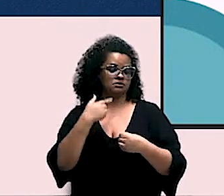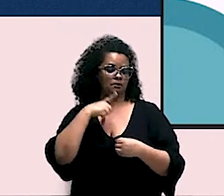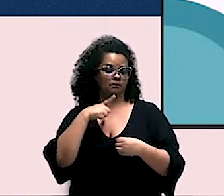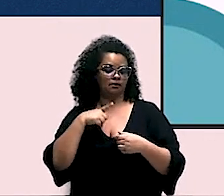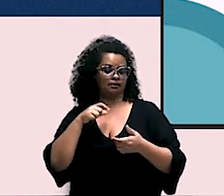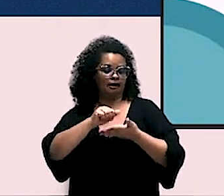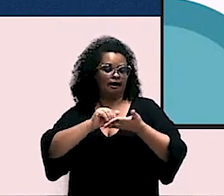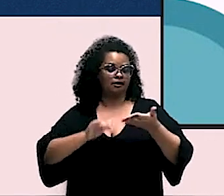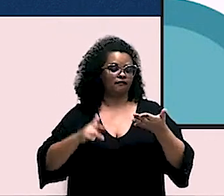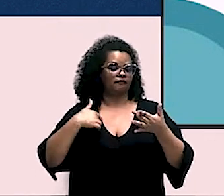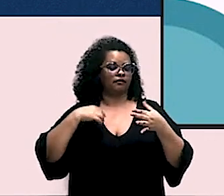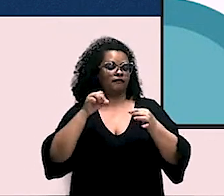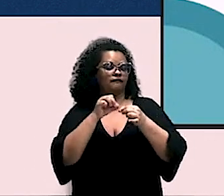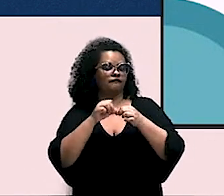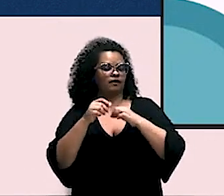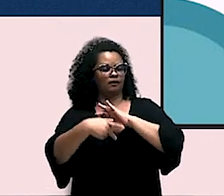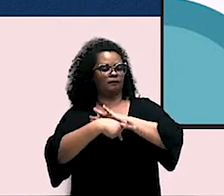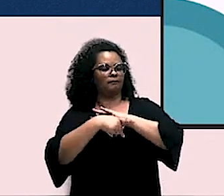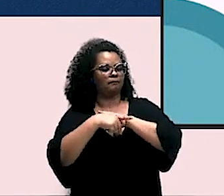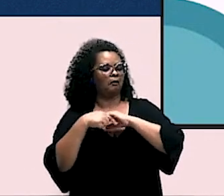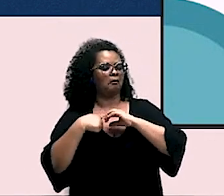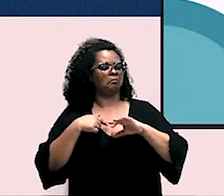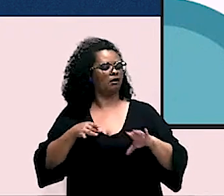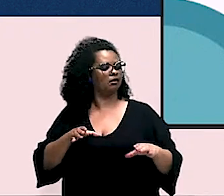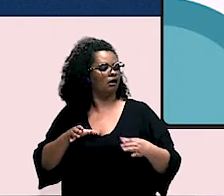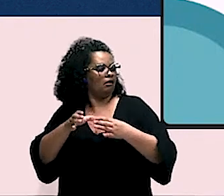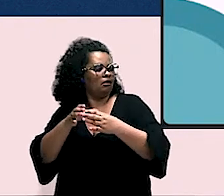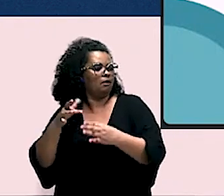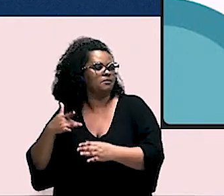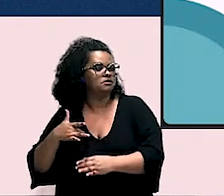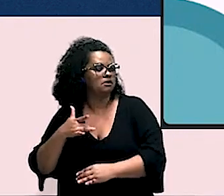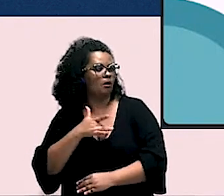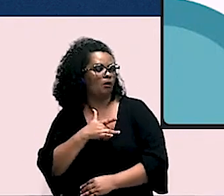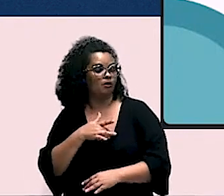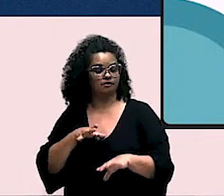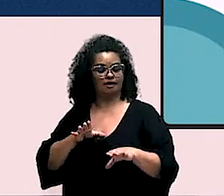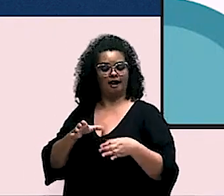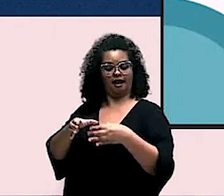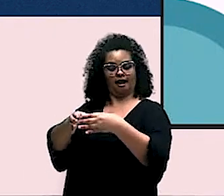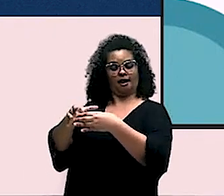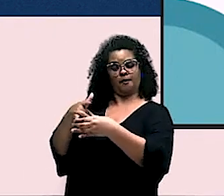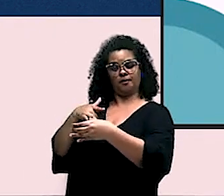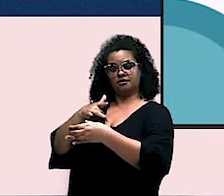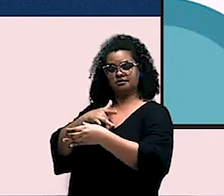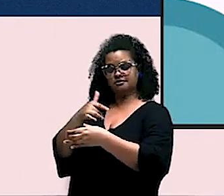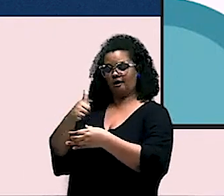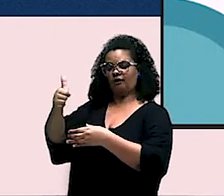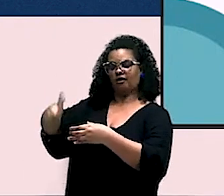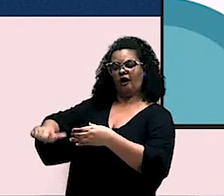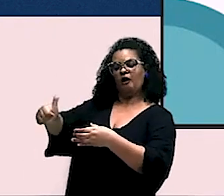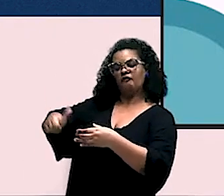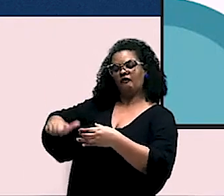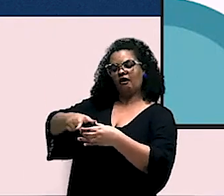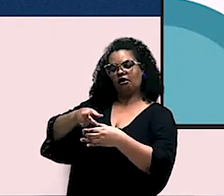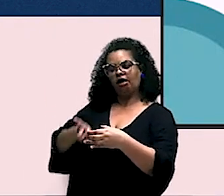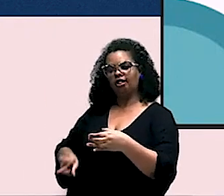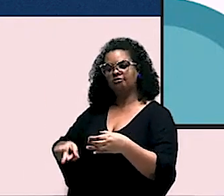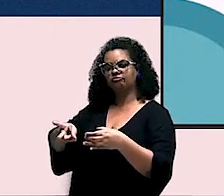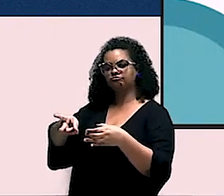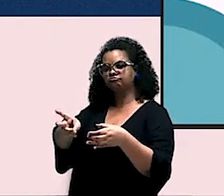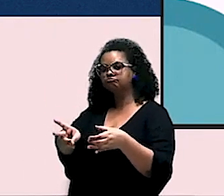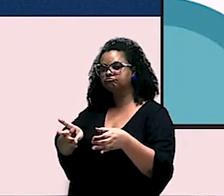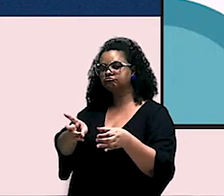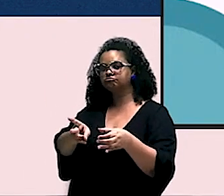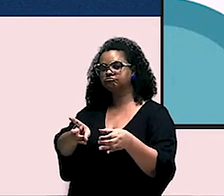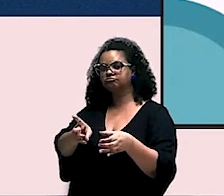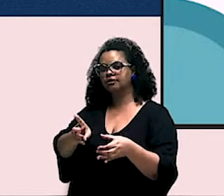atividades empreendidas pelas equipes, né? Então, se essas equipes elas são periodicamente avaliadas,